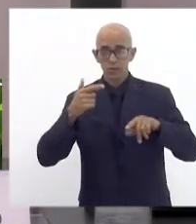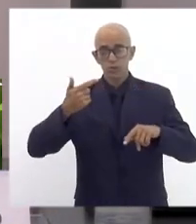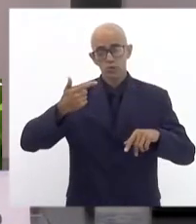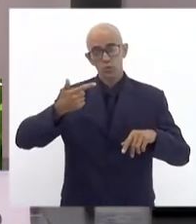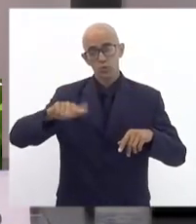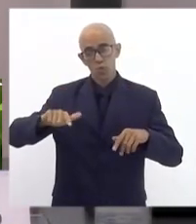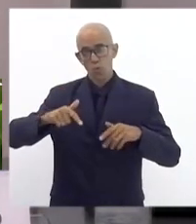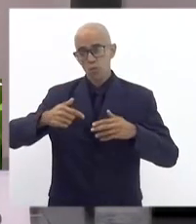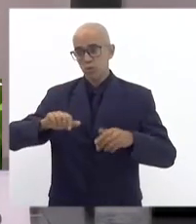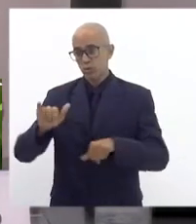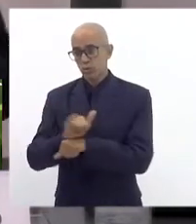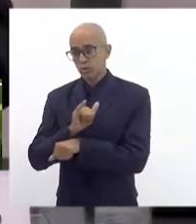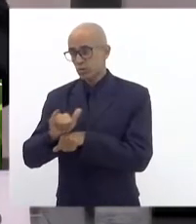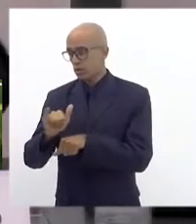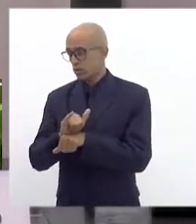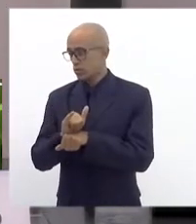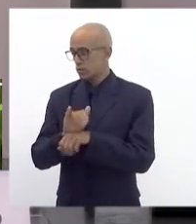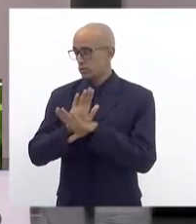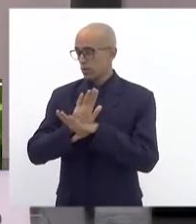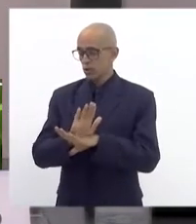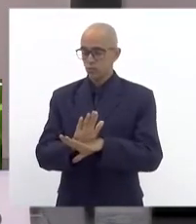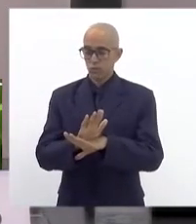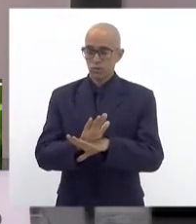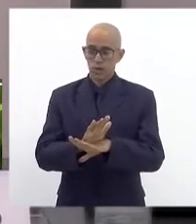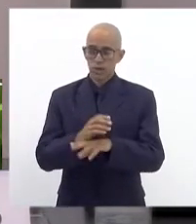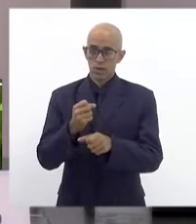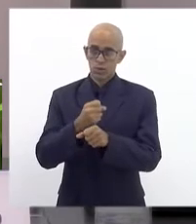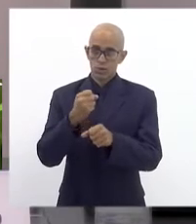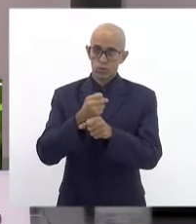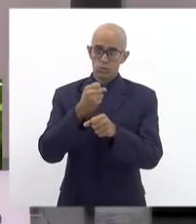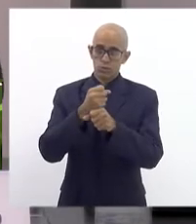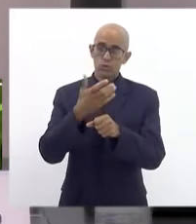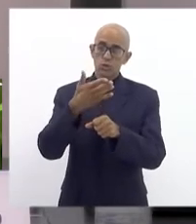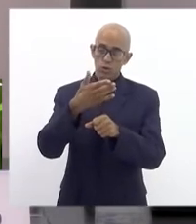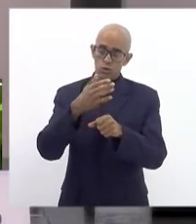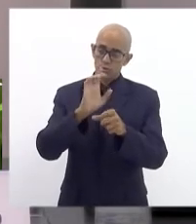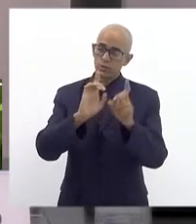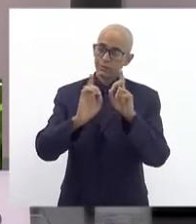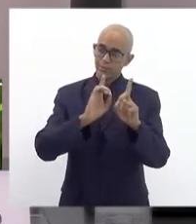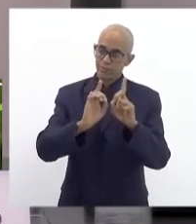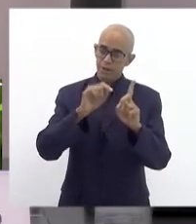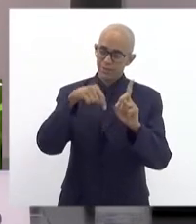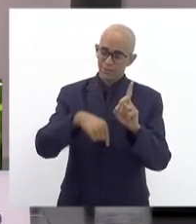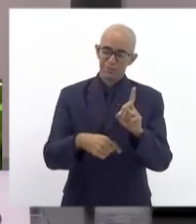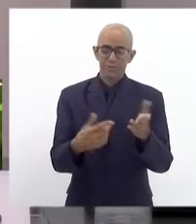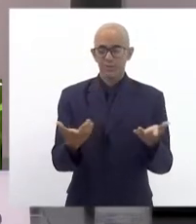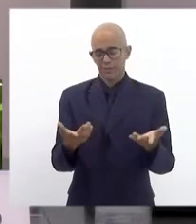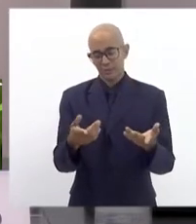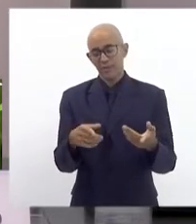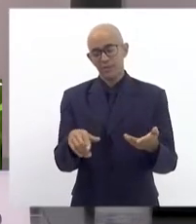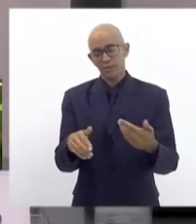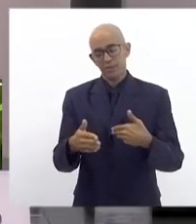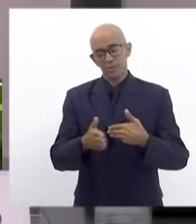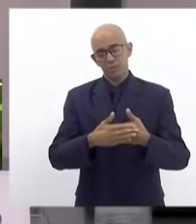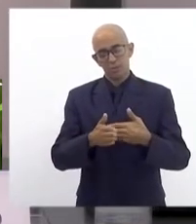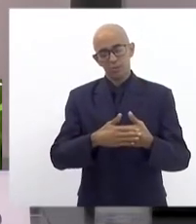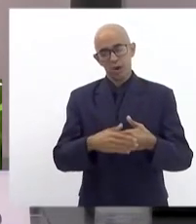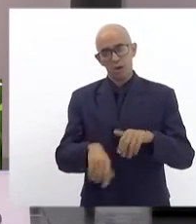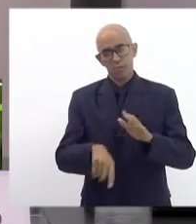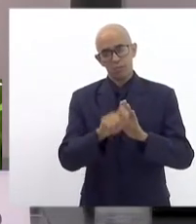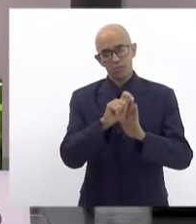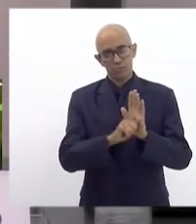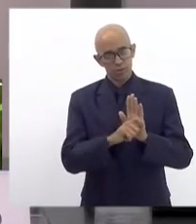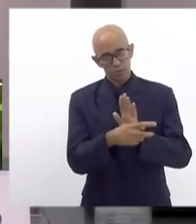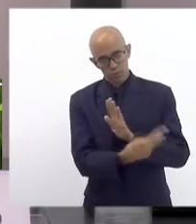formas de colaboração que vem dando na construção deste debate aqui na LERJ e do próprio texto do